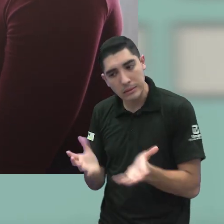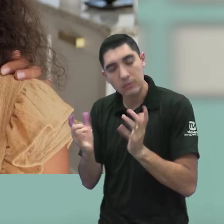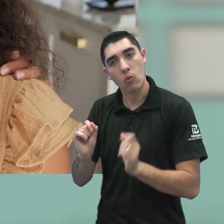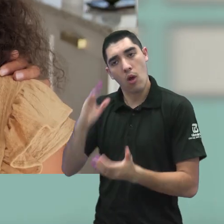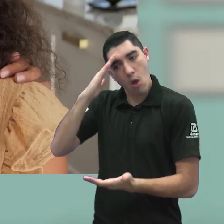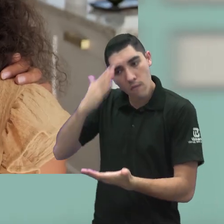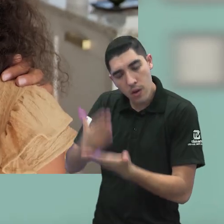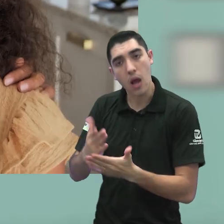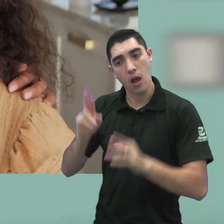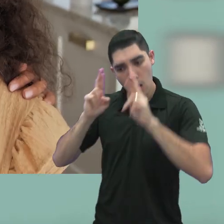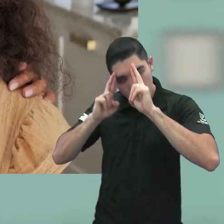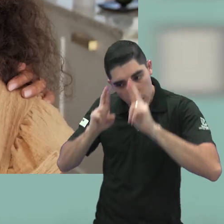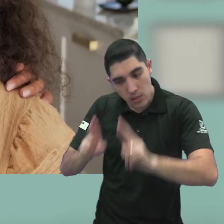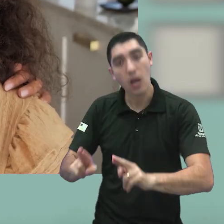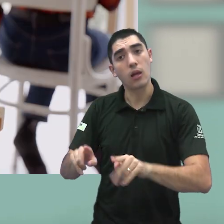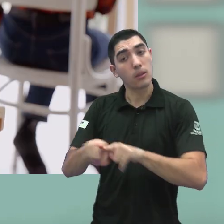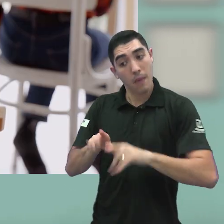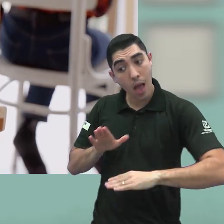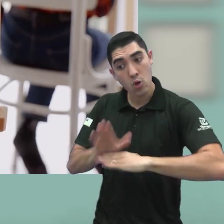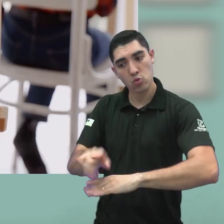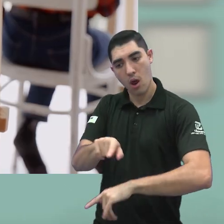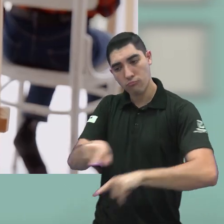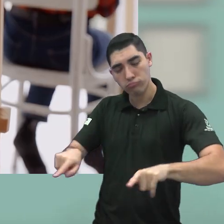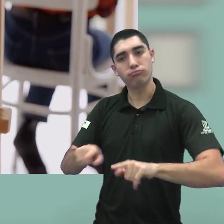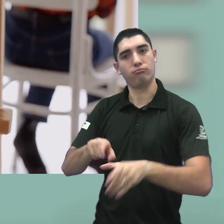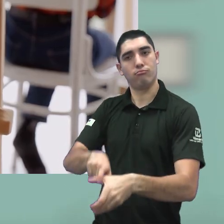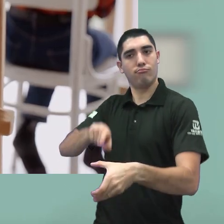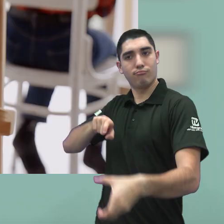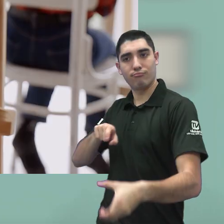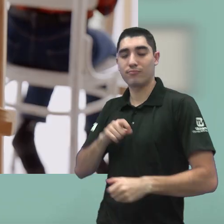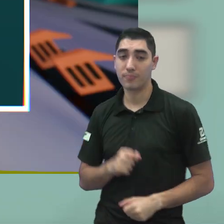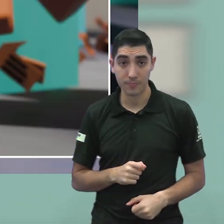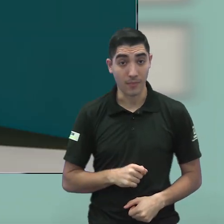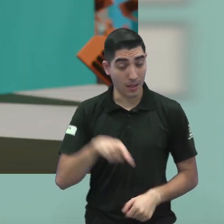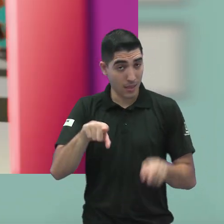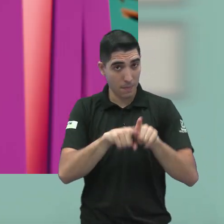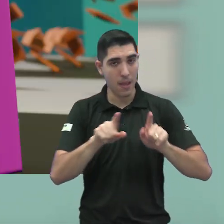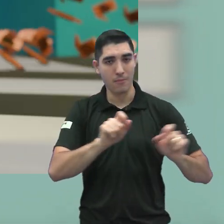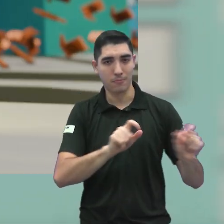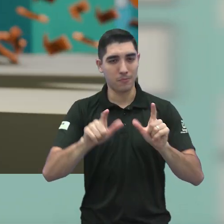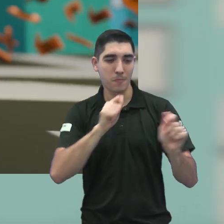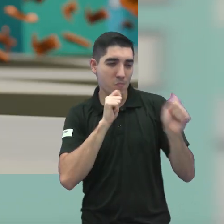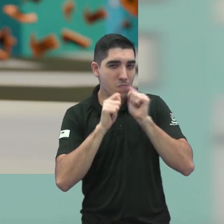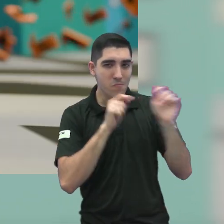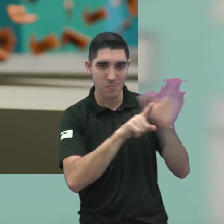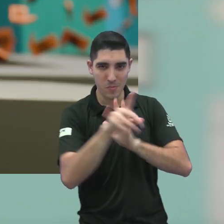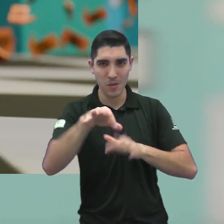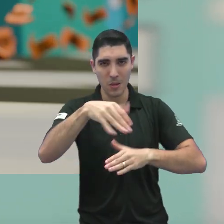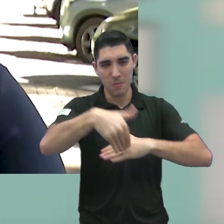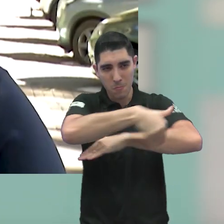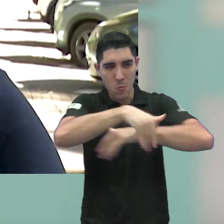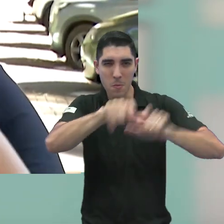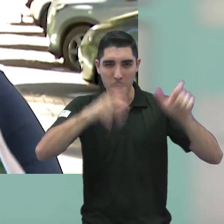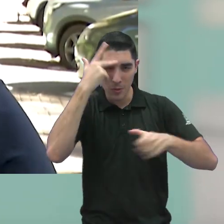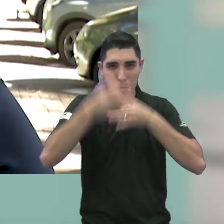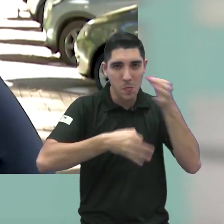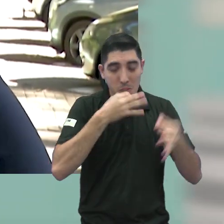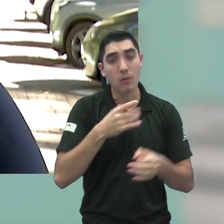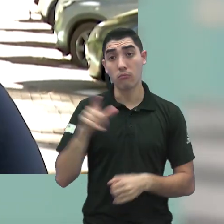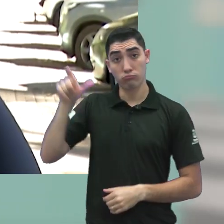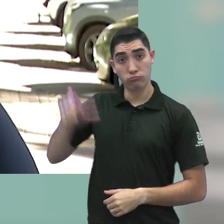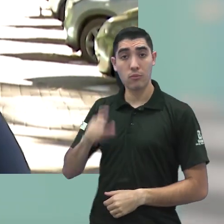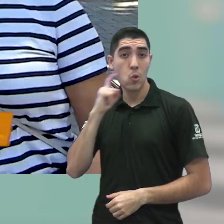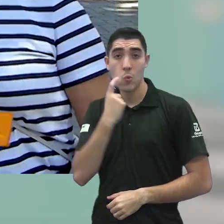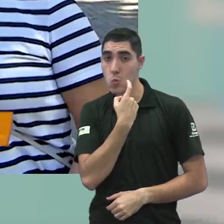confiança, respeitar limites e ajudar na independência dos jovens. No Tá na Rua, a repórter Luísa Minas foi saber